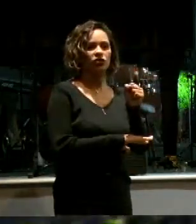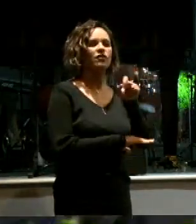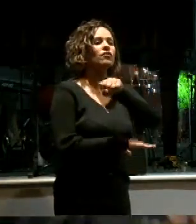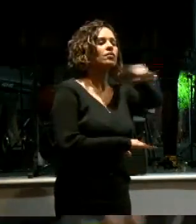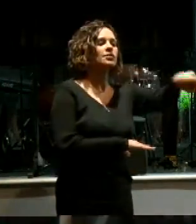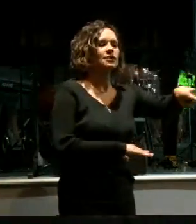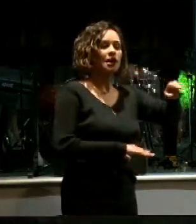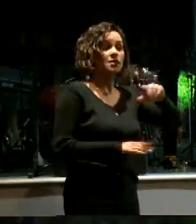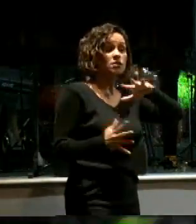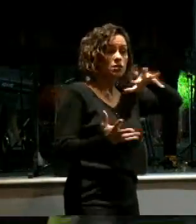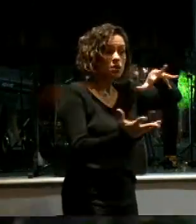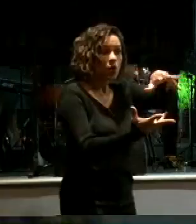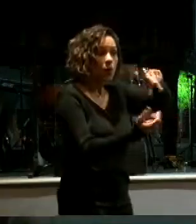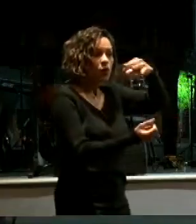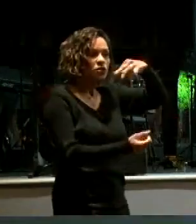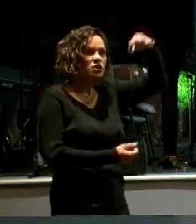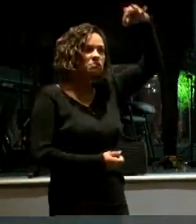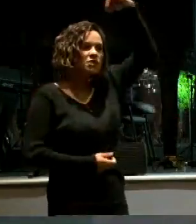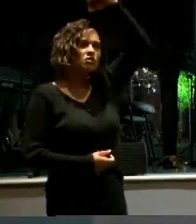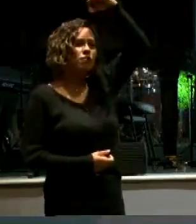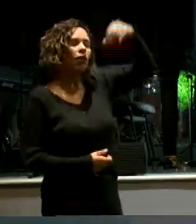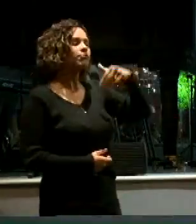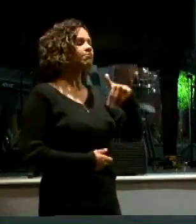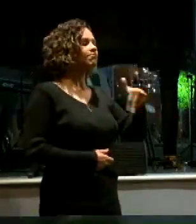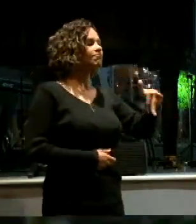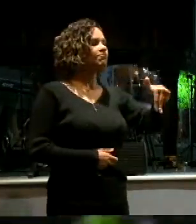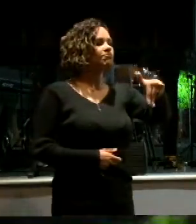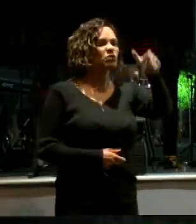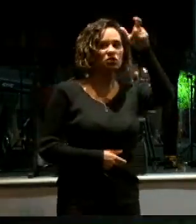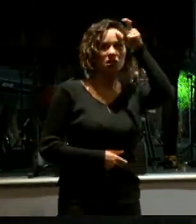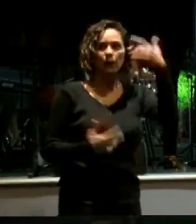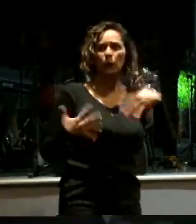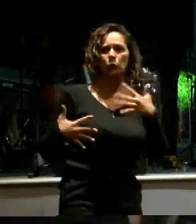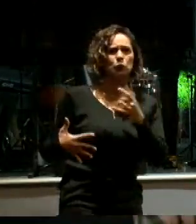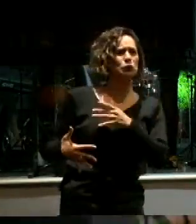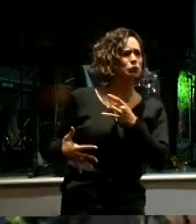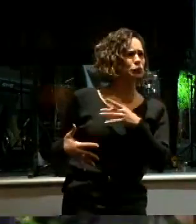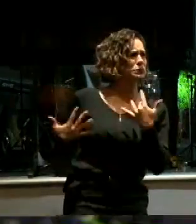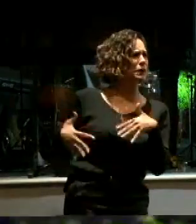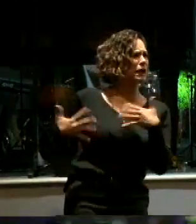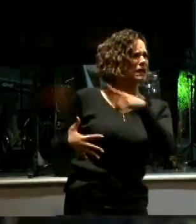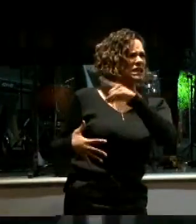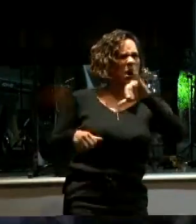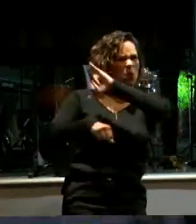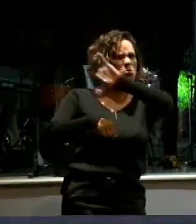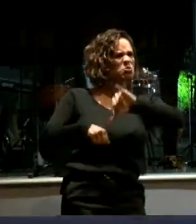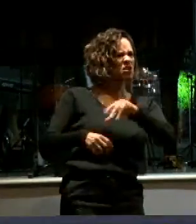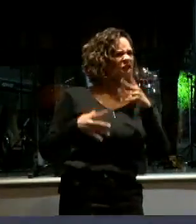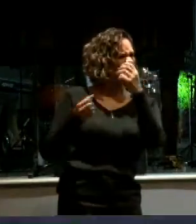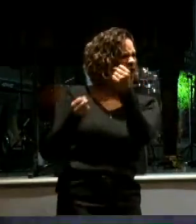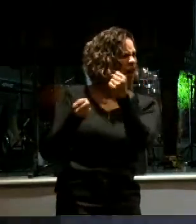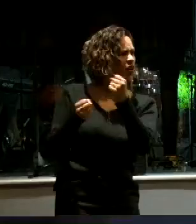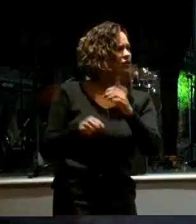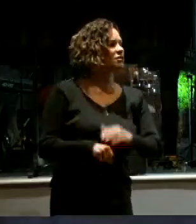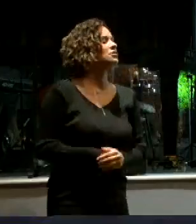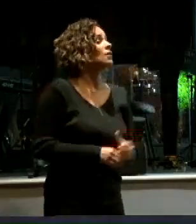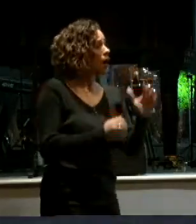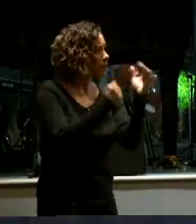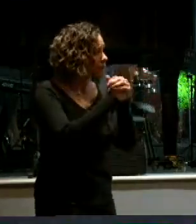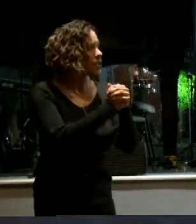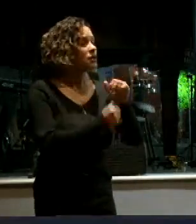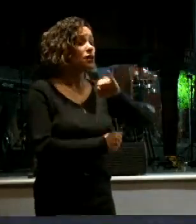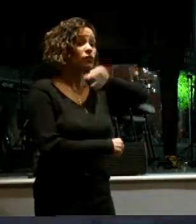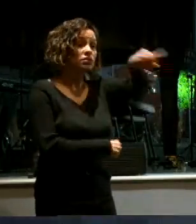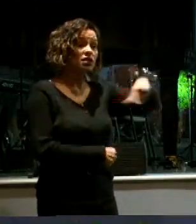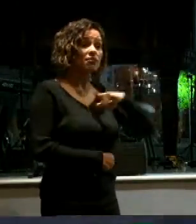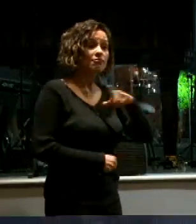sai daqui que está chegando aquele crente cheio do poder e da unção. Amém, igreja? Quando um crente passa pela tribulação e pela